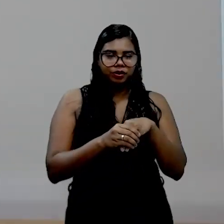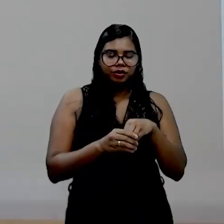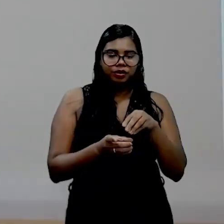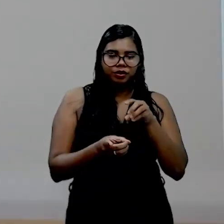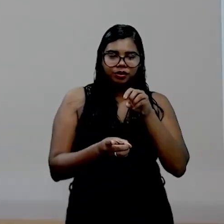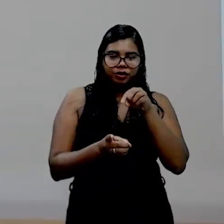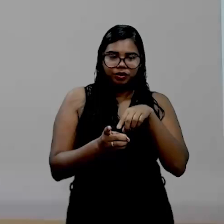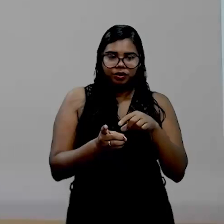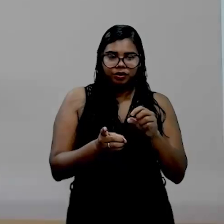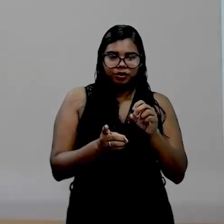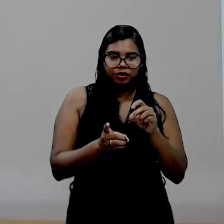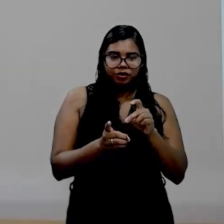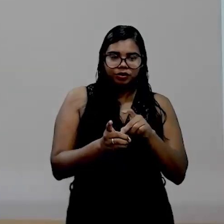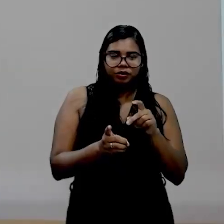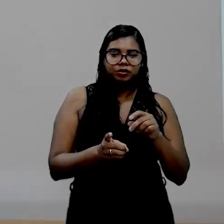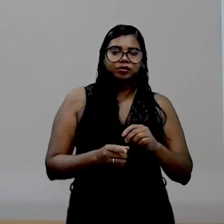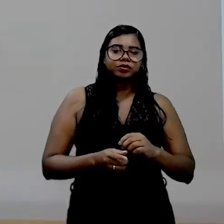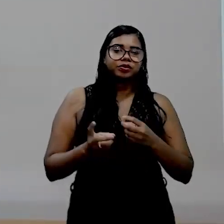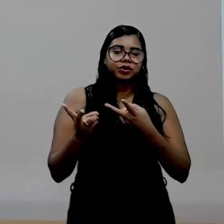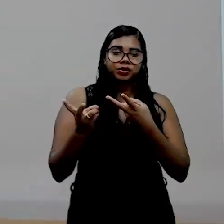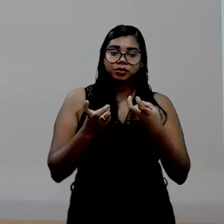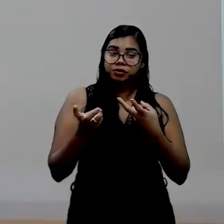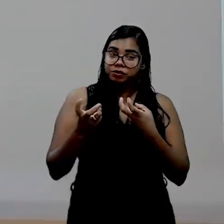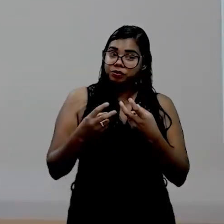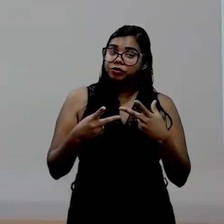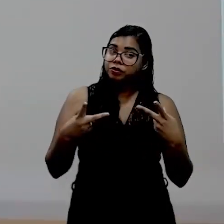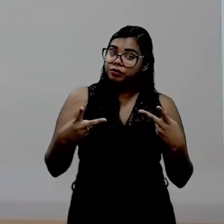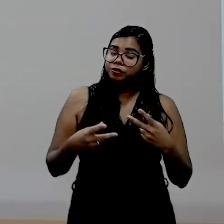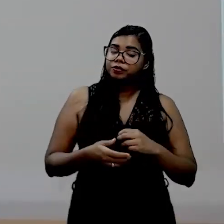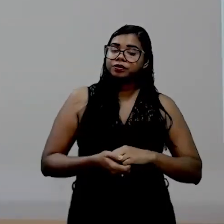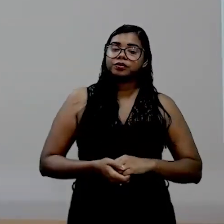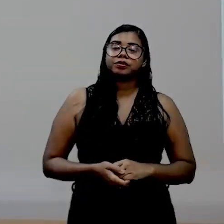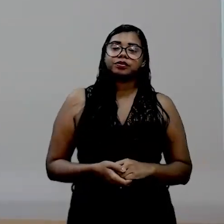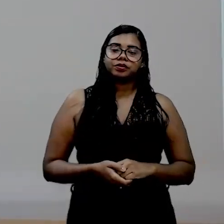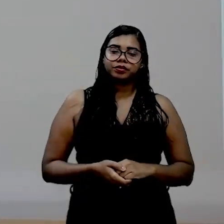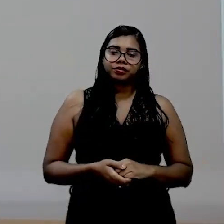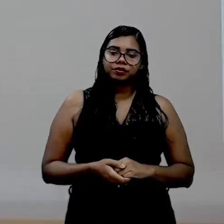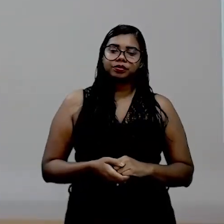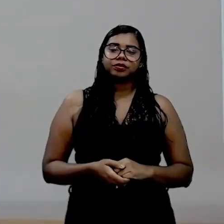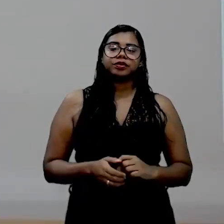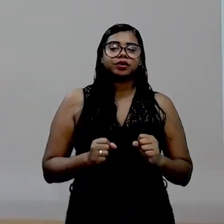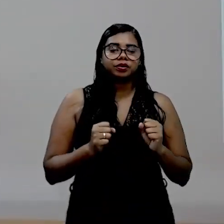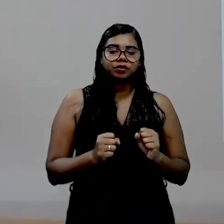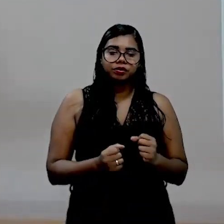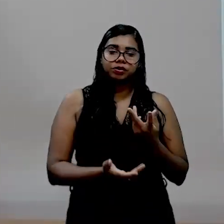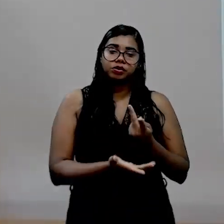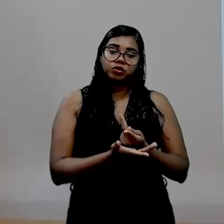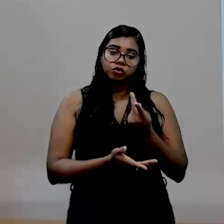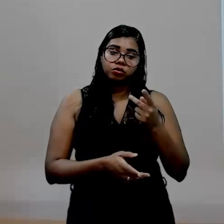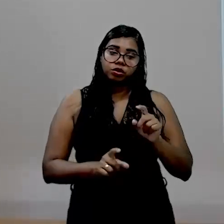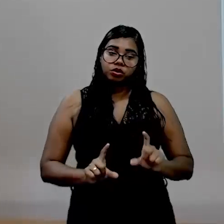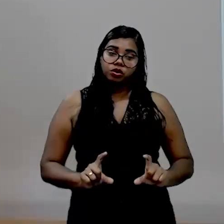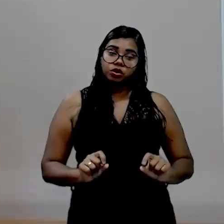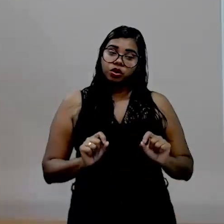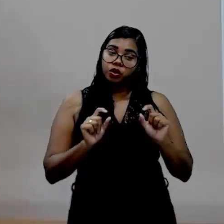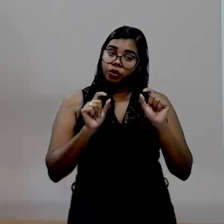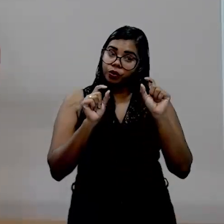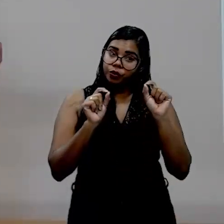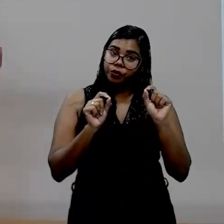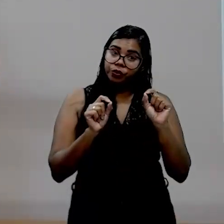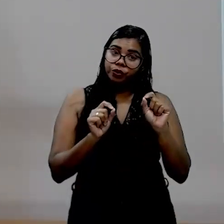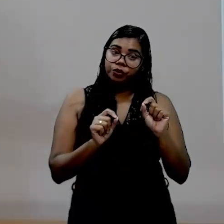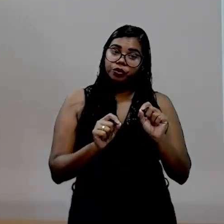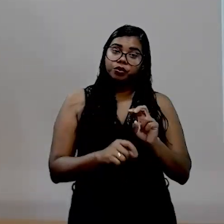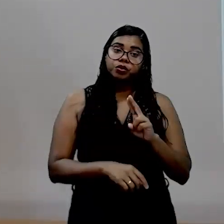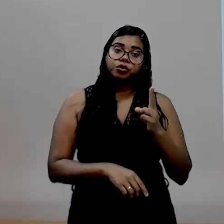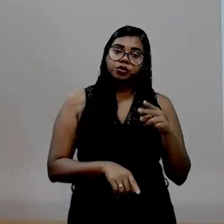dura. Então você consegue perceber que ali tem um nódulo duro. E aí pode ser uma suspeita de câncer, pode, mas também pode ser